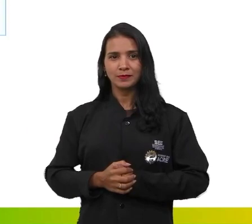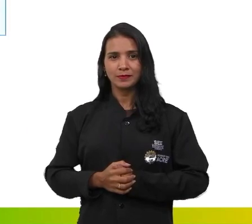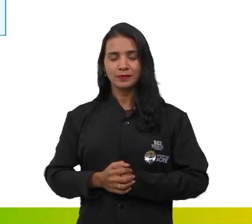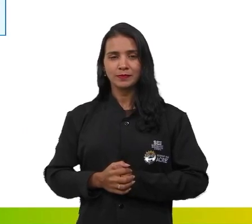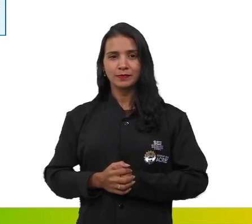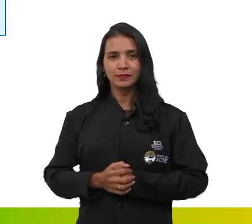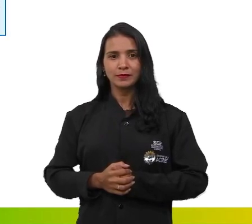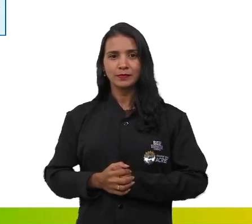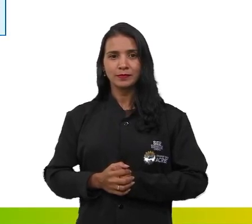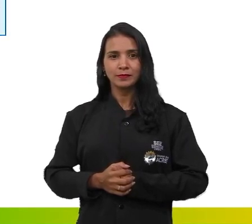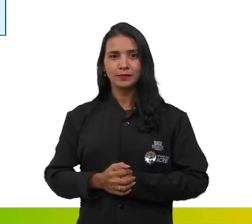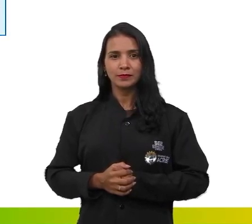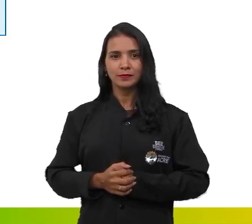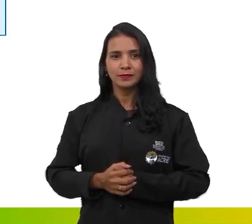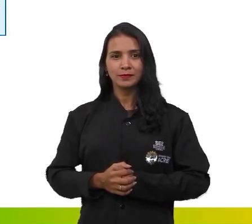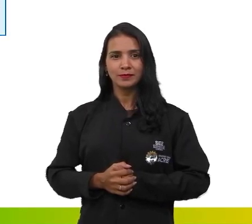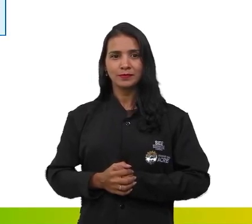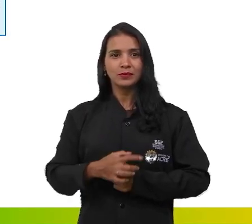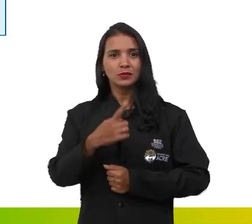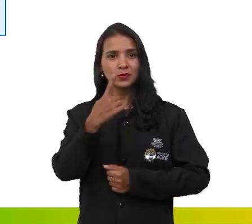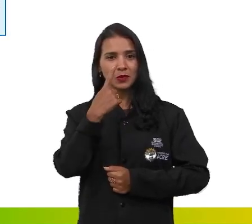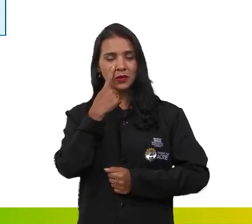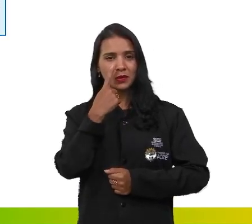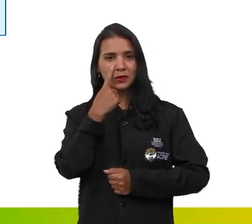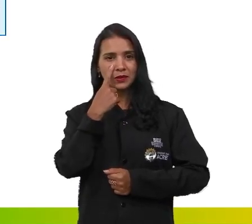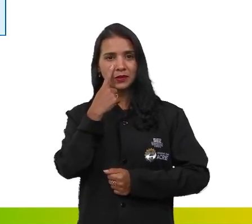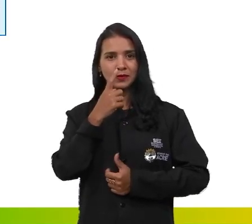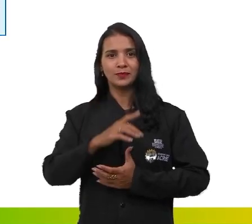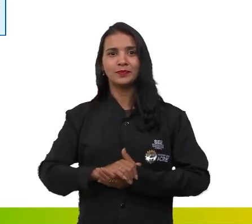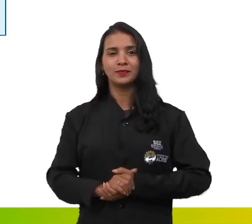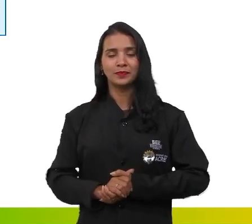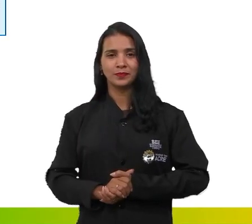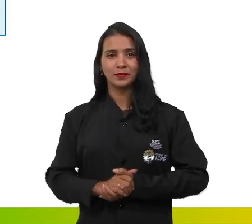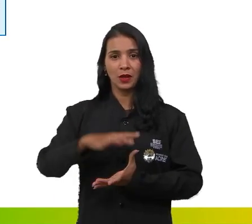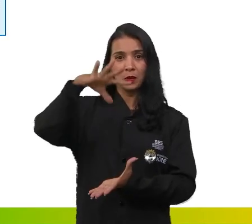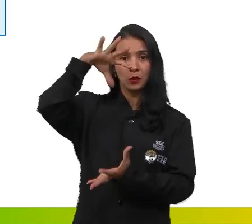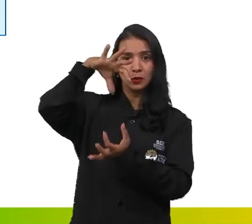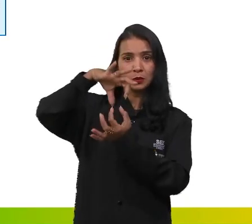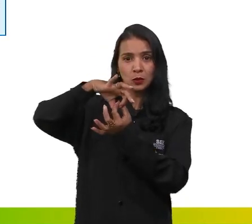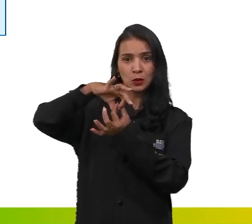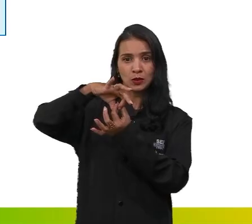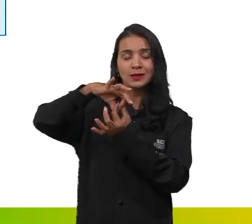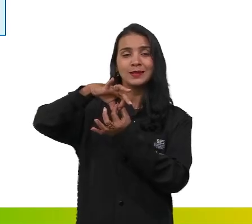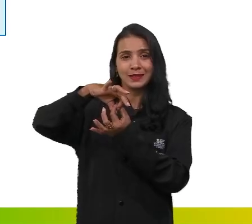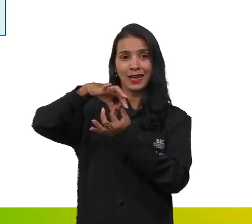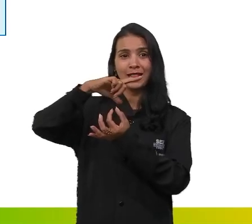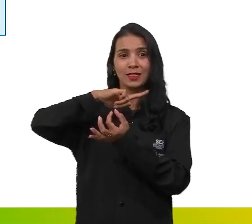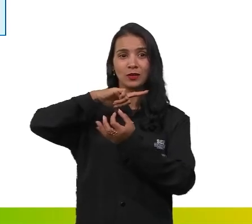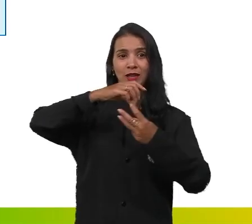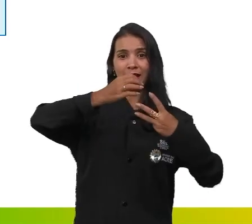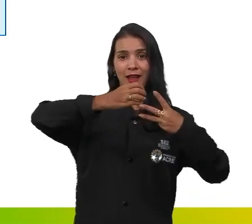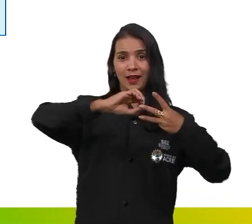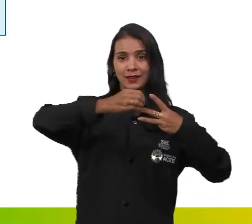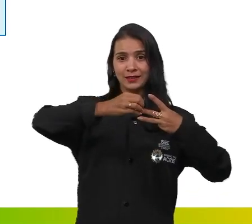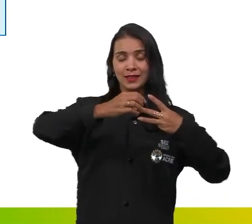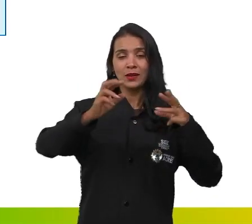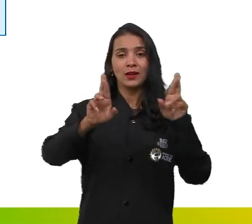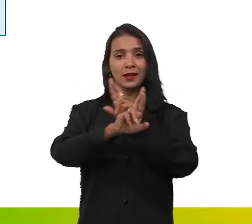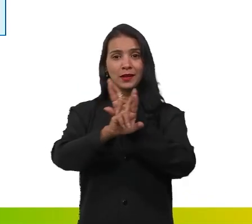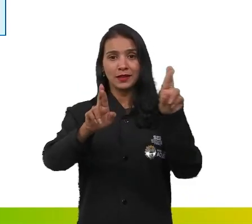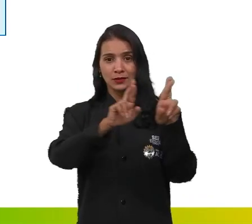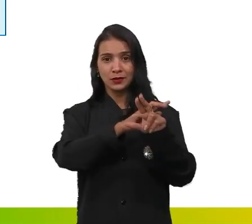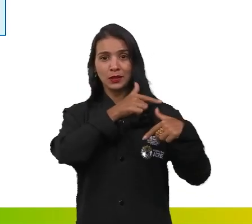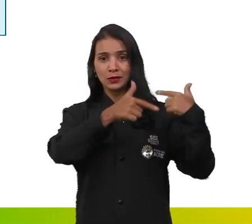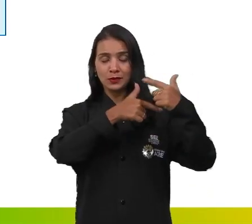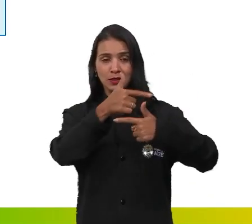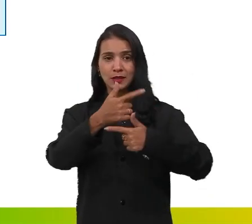A gente tem aqui, ó, herança, ligada ao sexo. Temos as regiões do cromossomos. Olha só, isso aqui são um par de